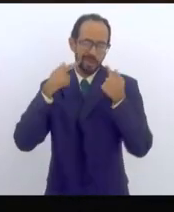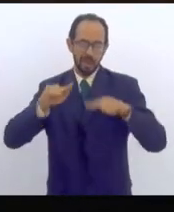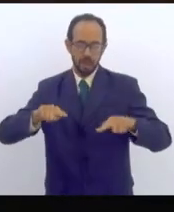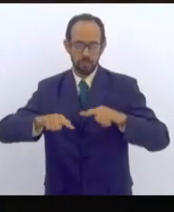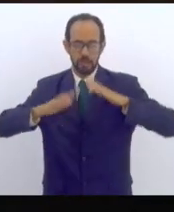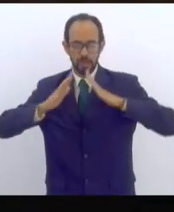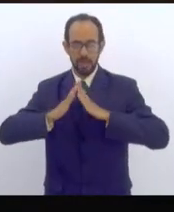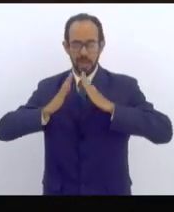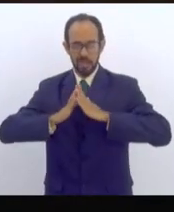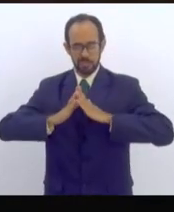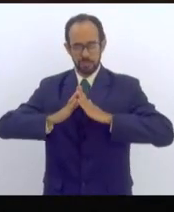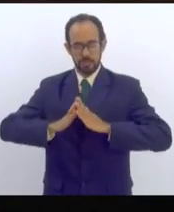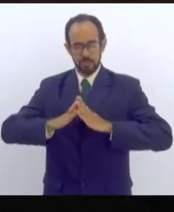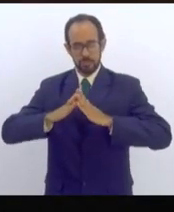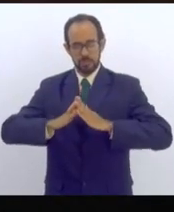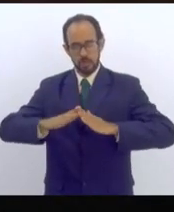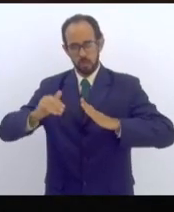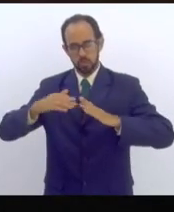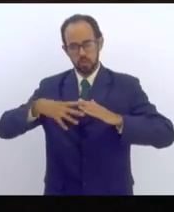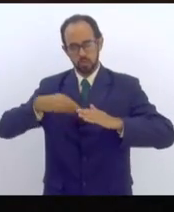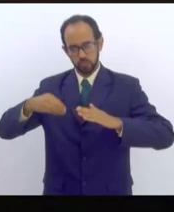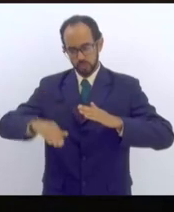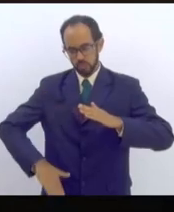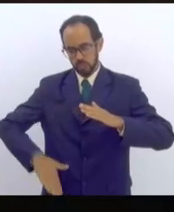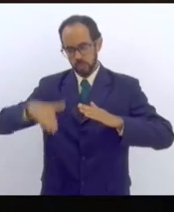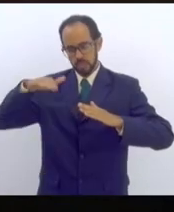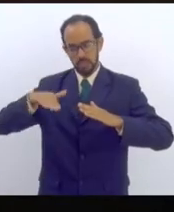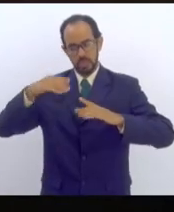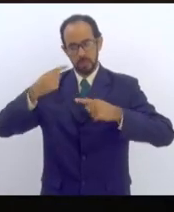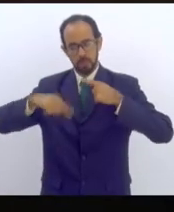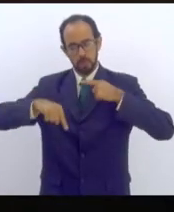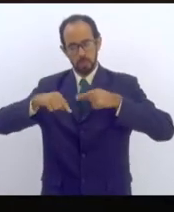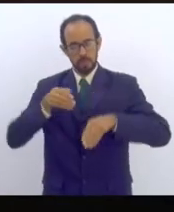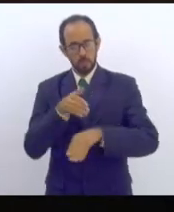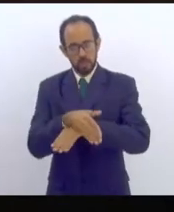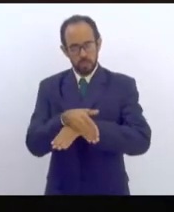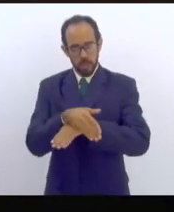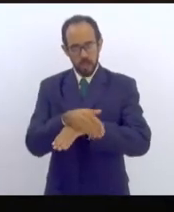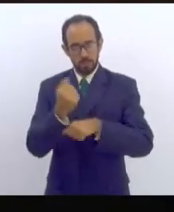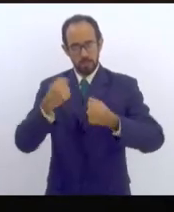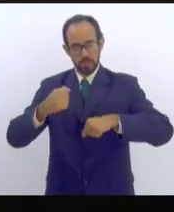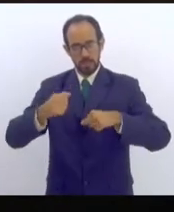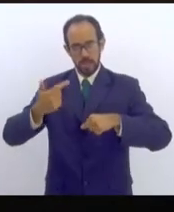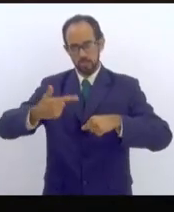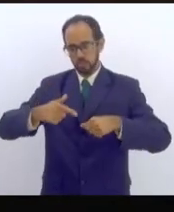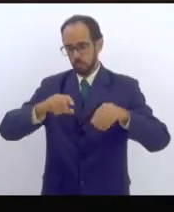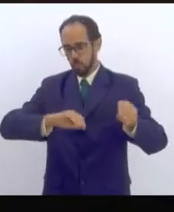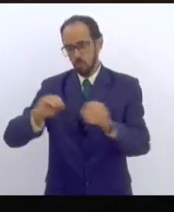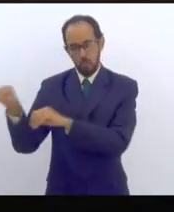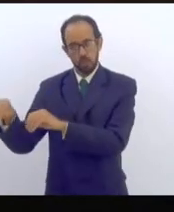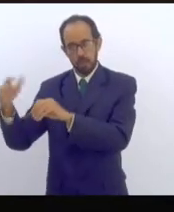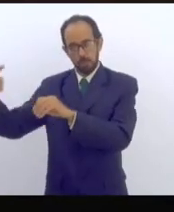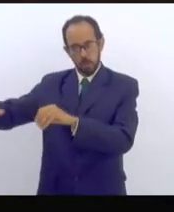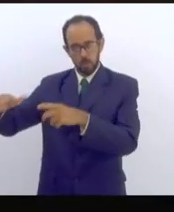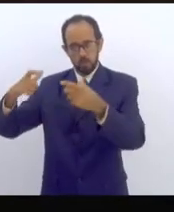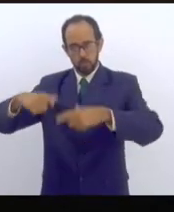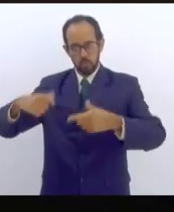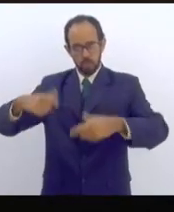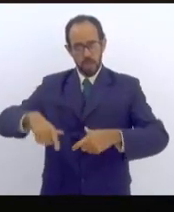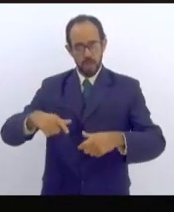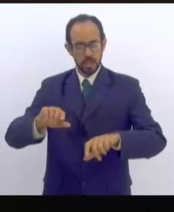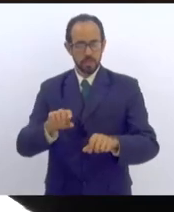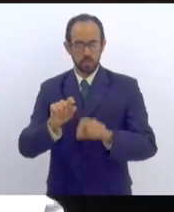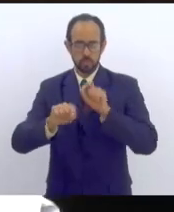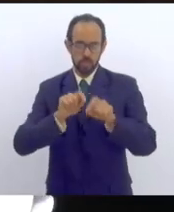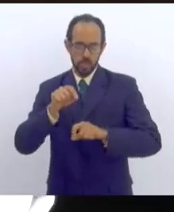onde seus filhos cresceram, ficar interditado, ter que ir para outra moradia, viver com dignidade e segurança, e simplesmente